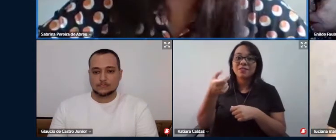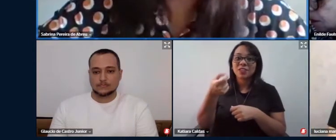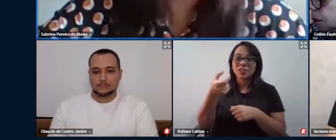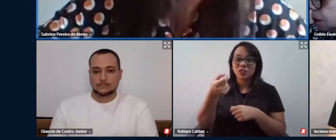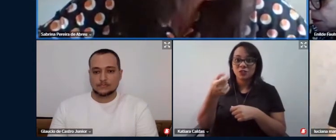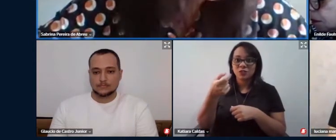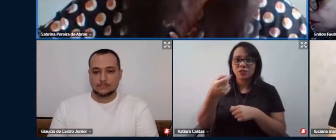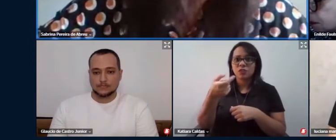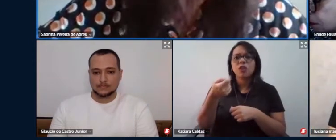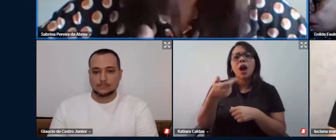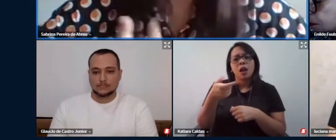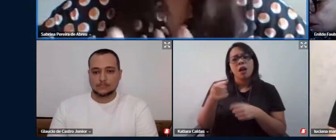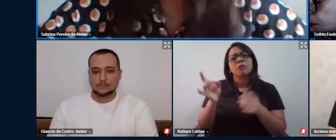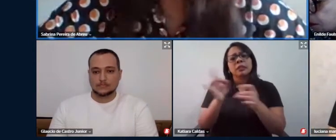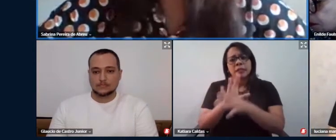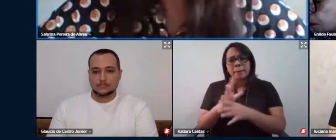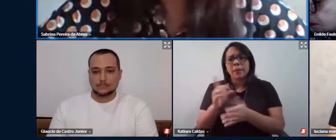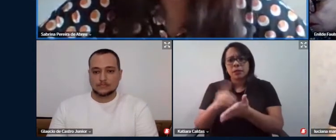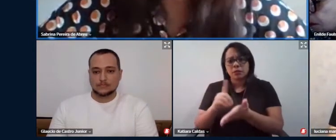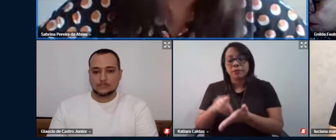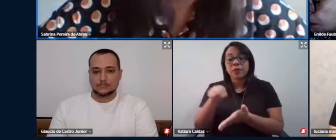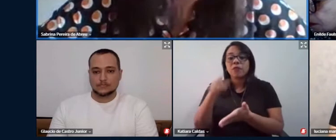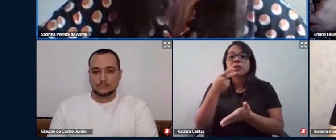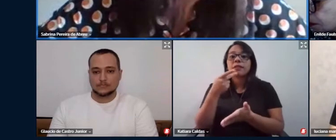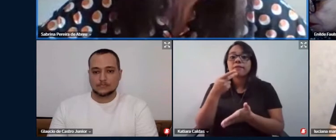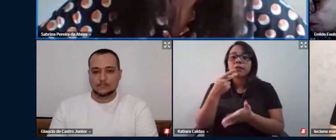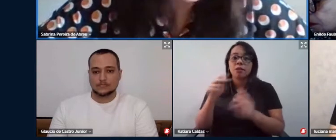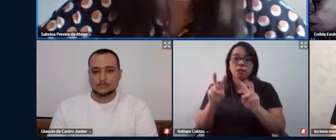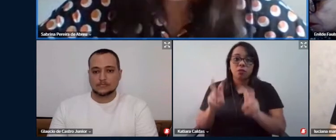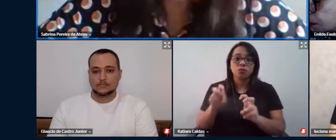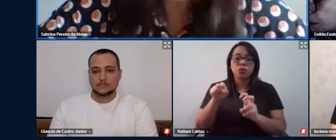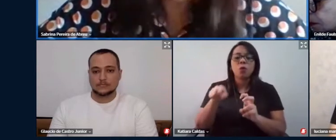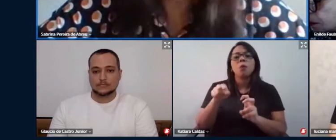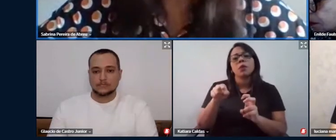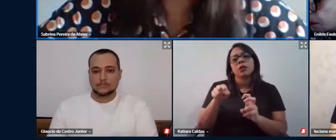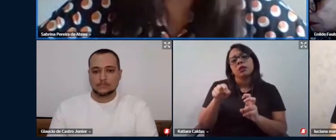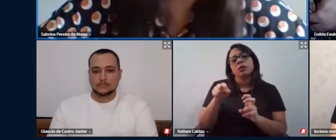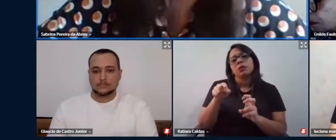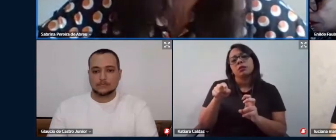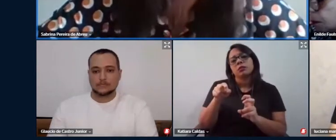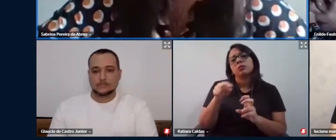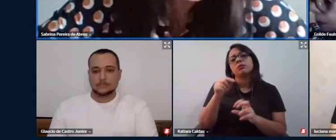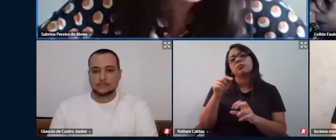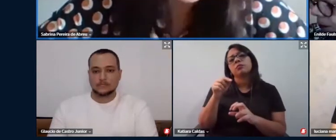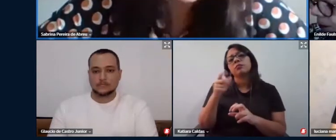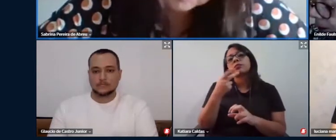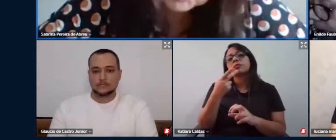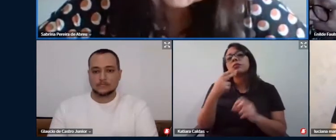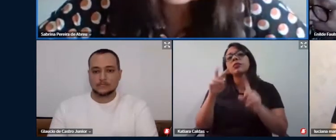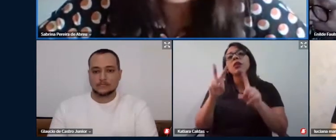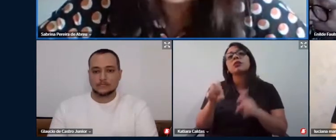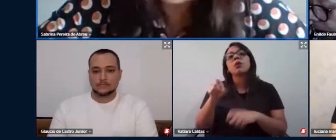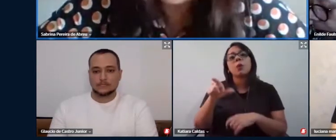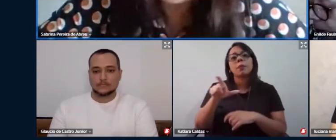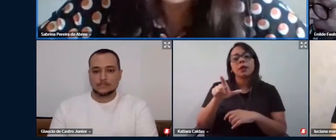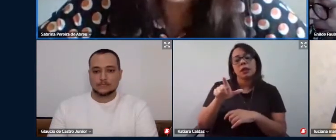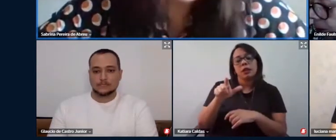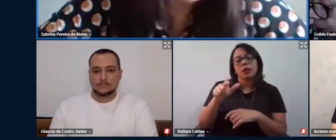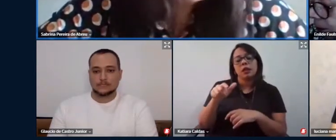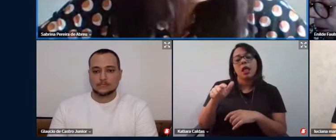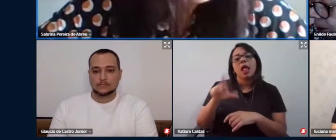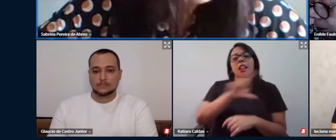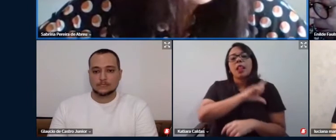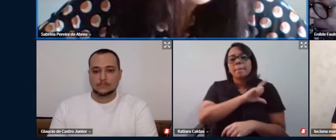a dissertação e tu falas, então, sintetizando o teu trabalho, tu falas no laboratório de